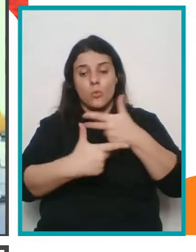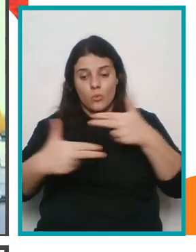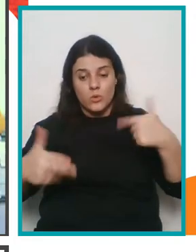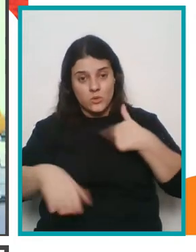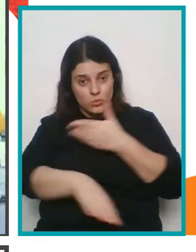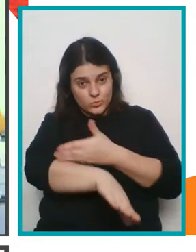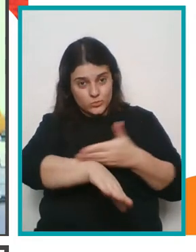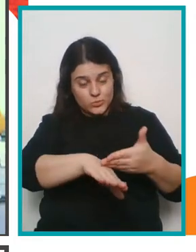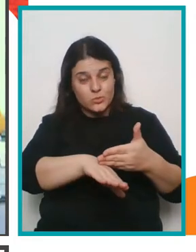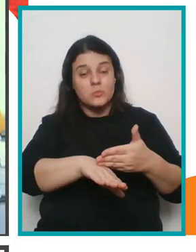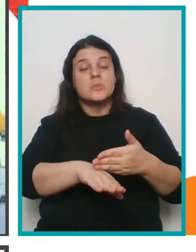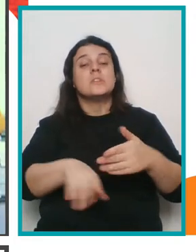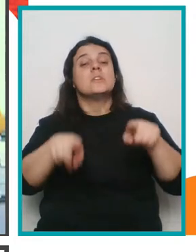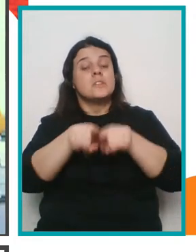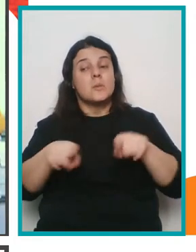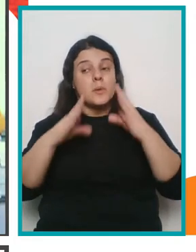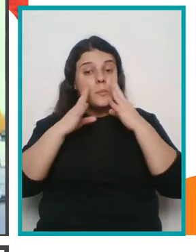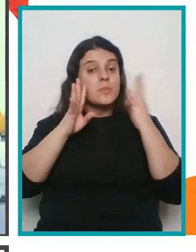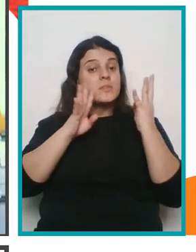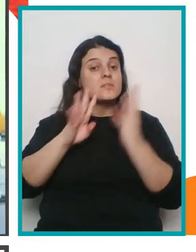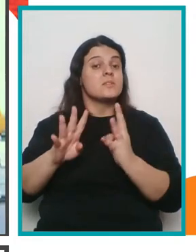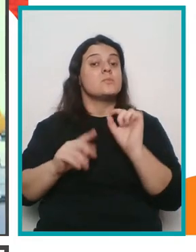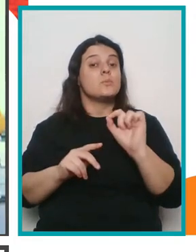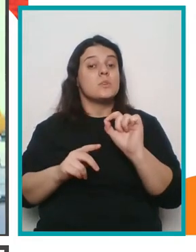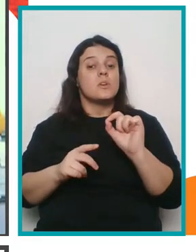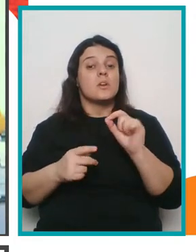preocupação durante a pandemia, que é a questão